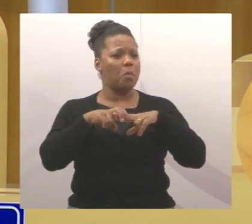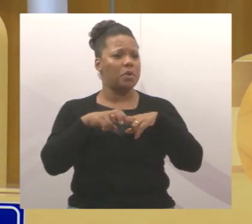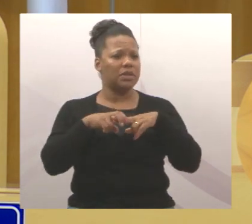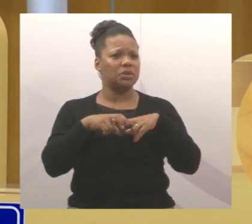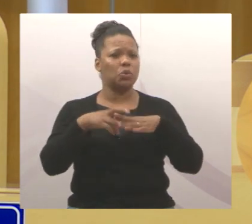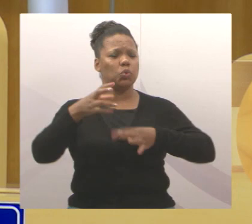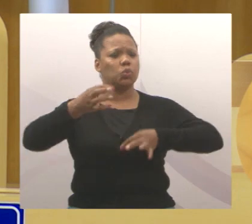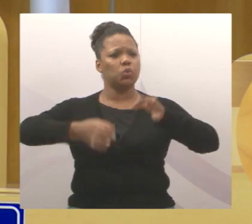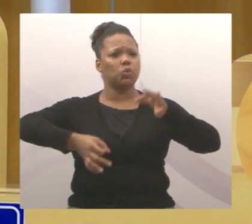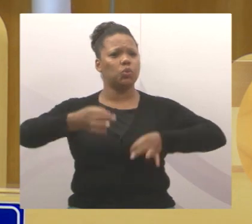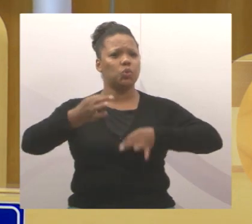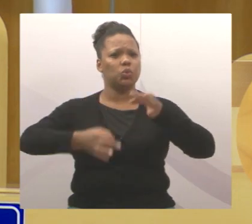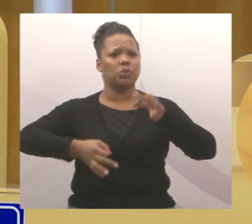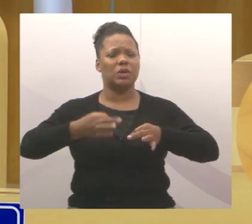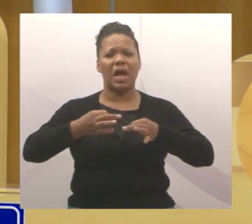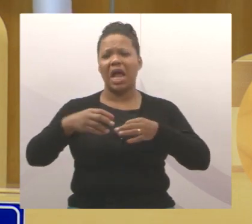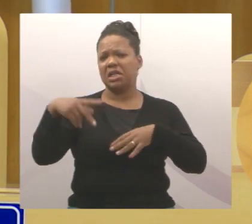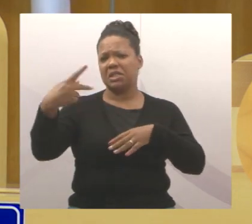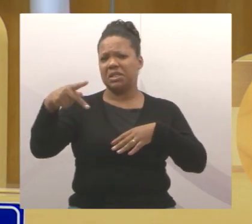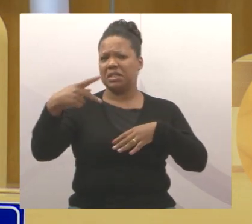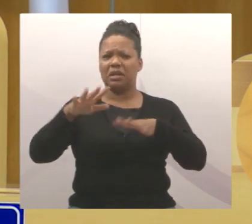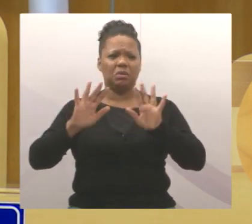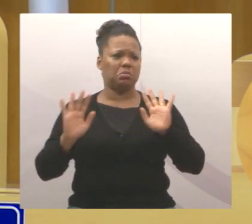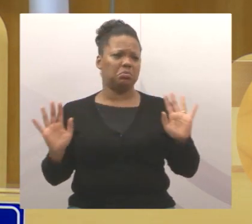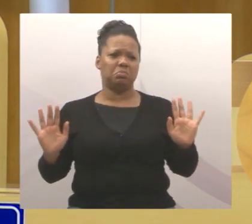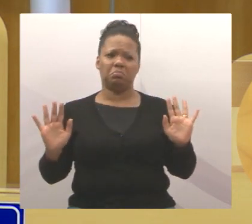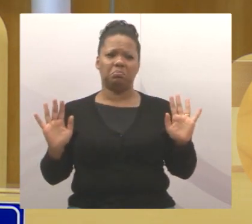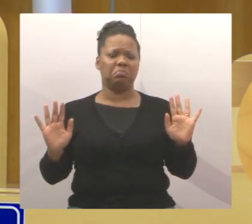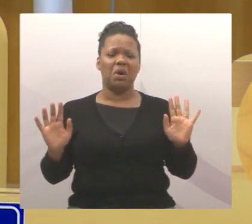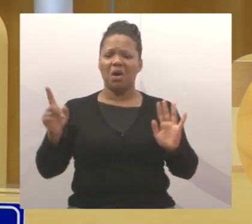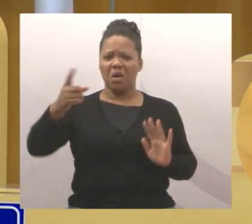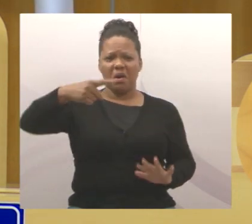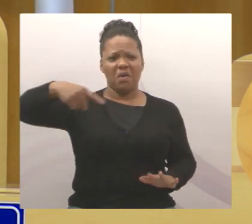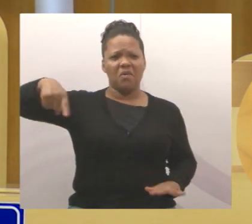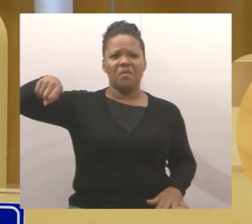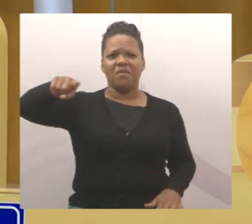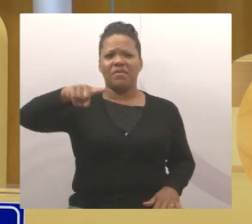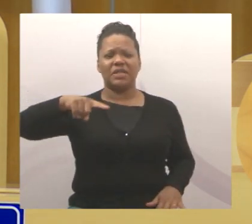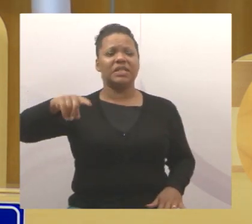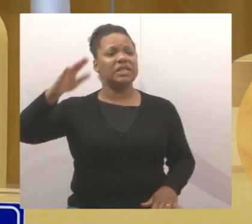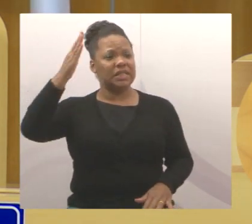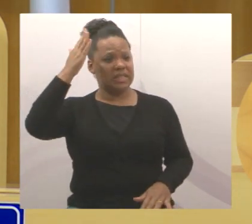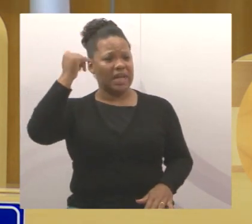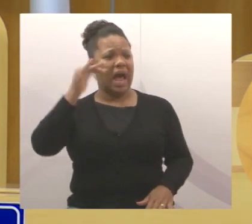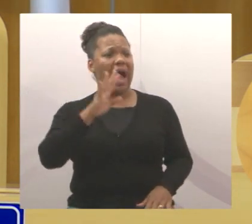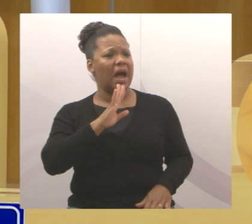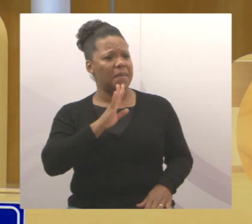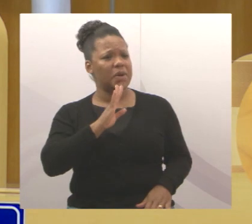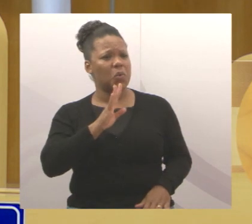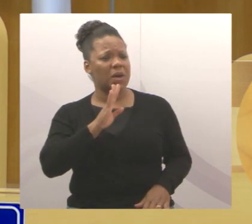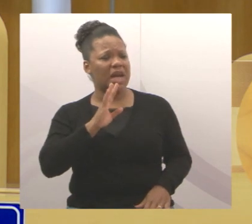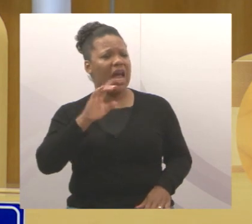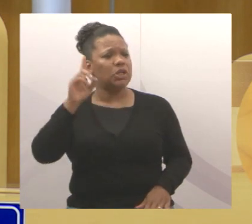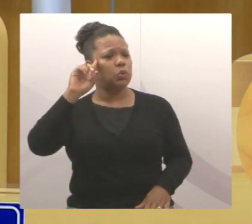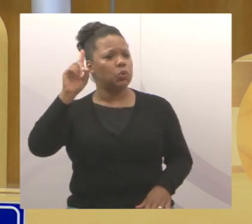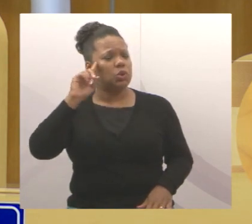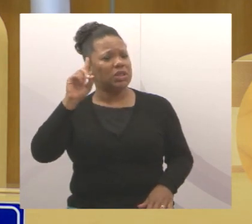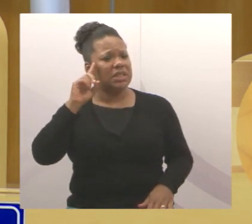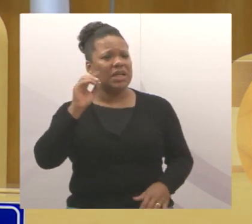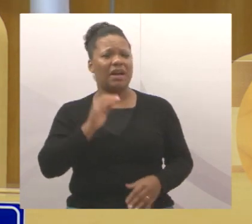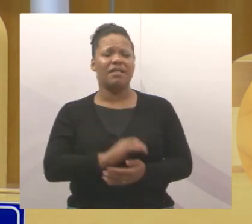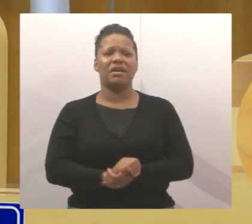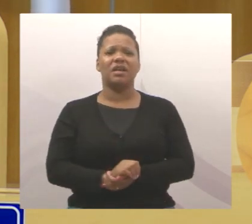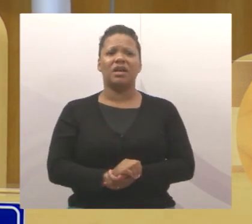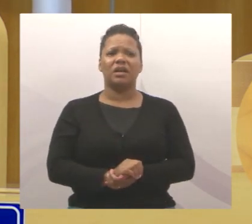que o julgamento é dos senhores, porque os senhores conhecem o dia a dia.